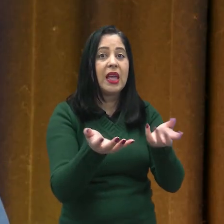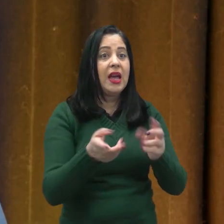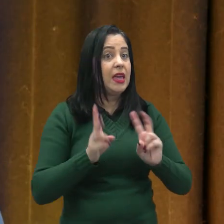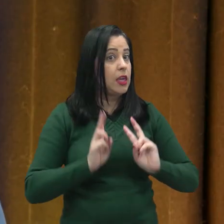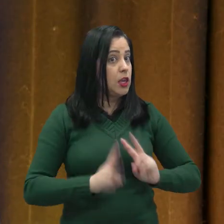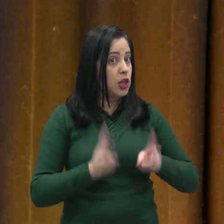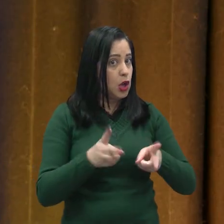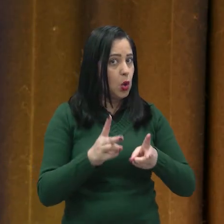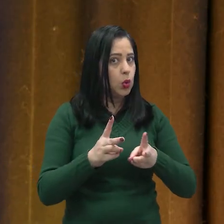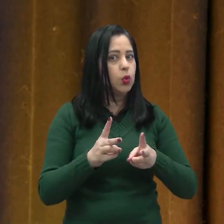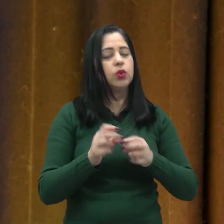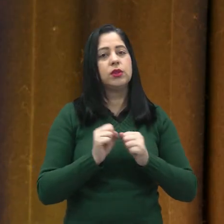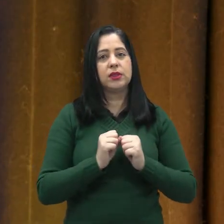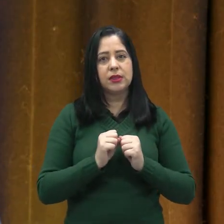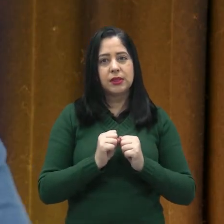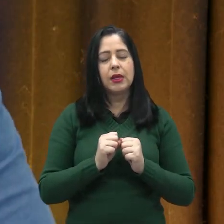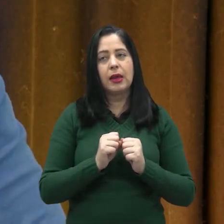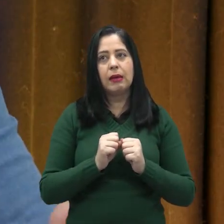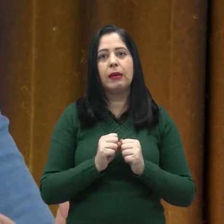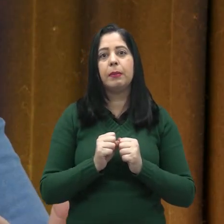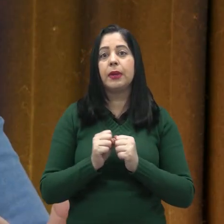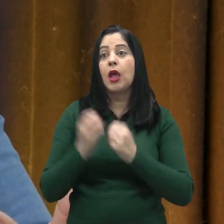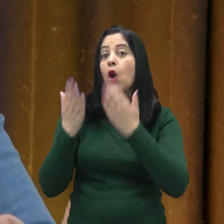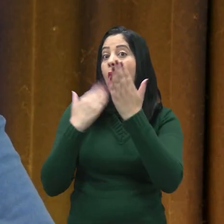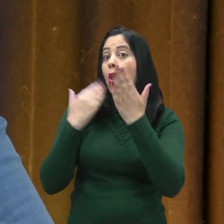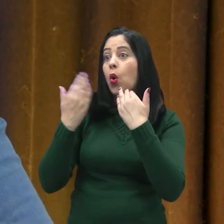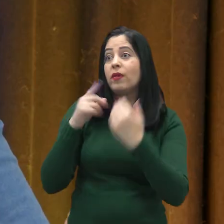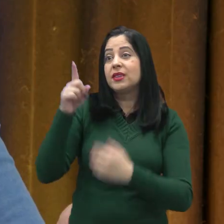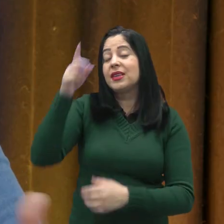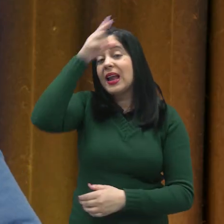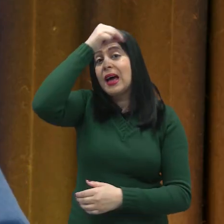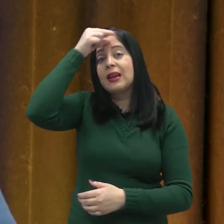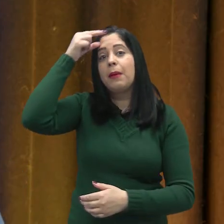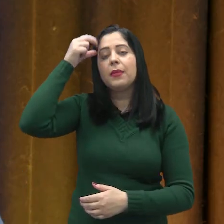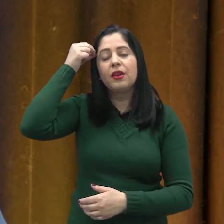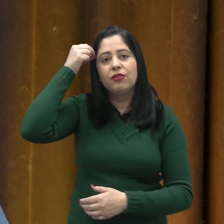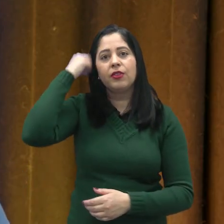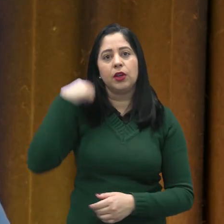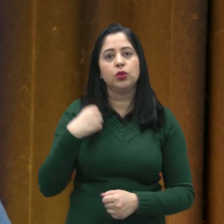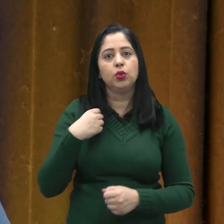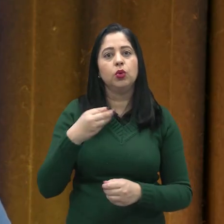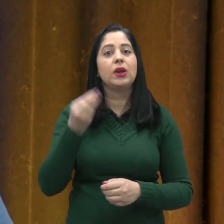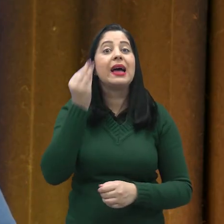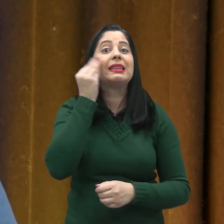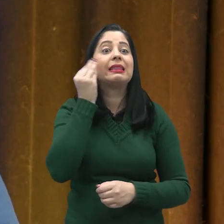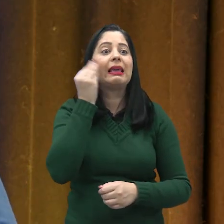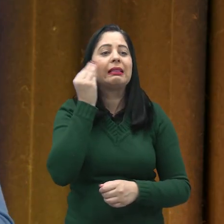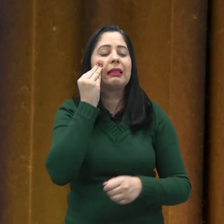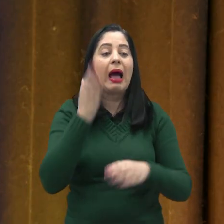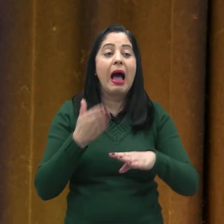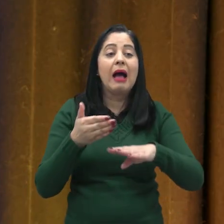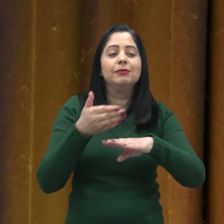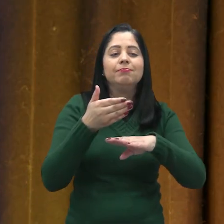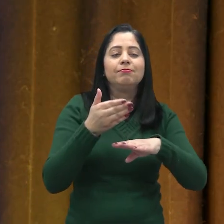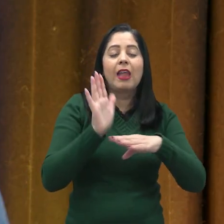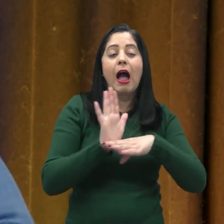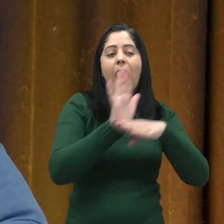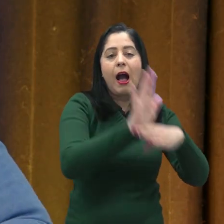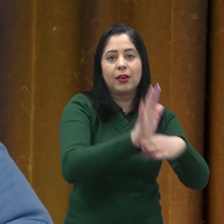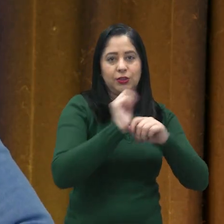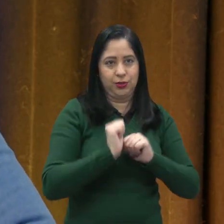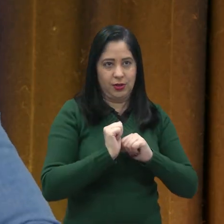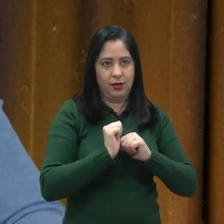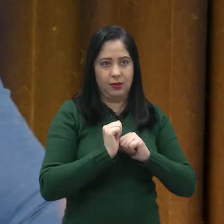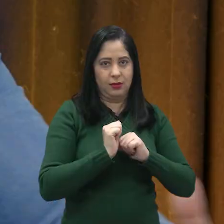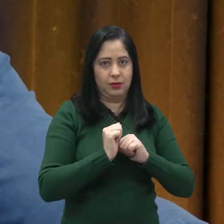poder público para ver o que você pode ajudar cada vez mais, mas no seu núcleo, né? E depois na política a gente